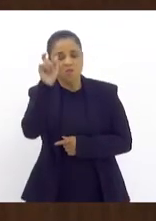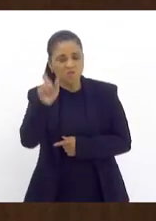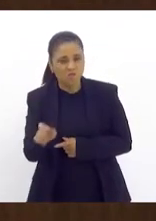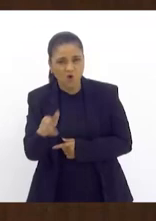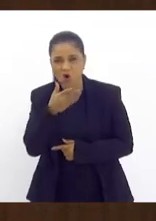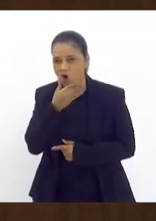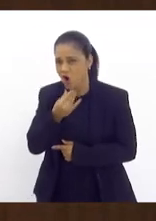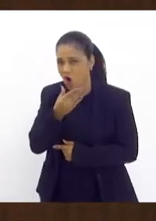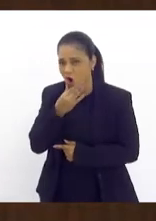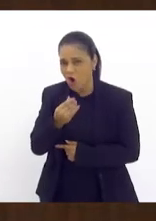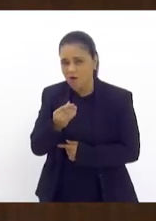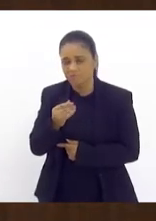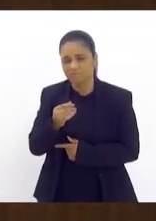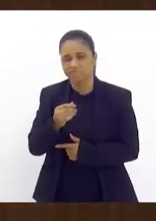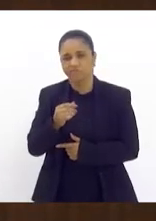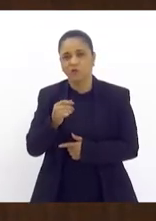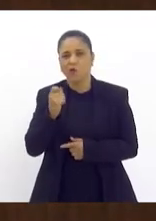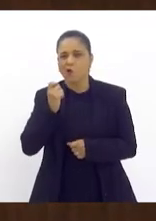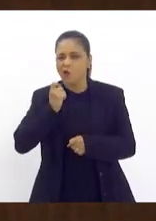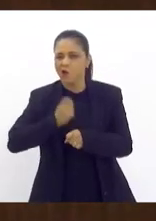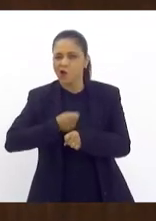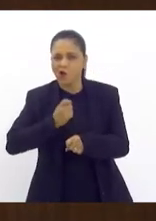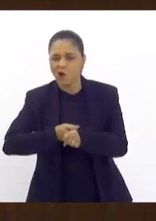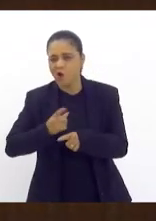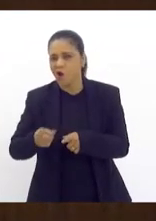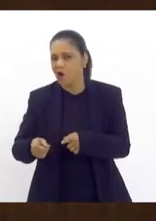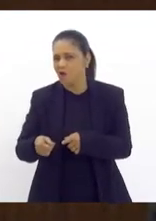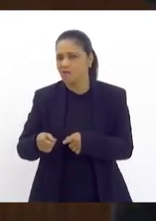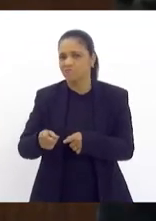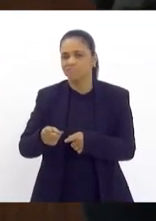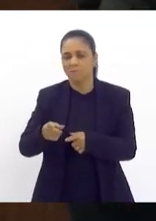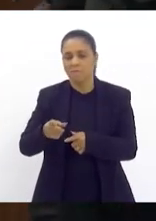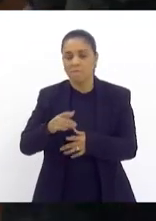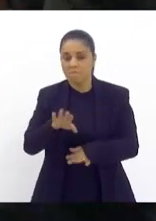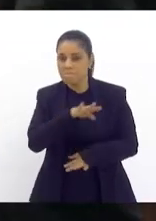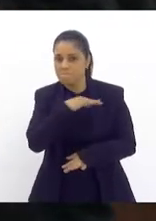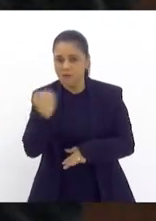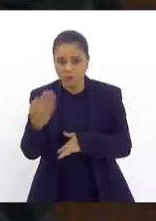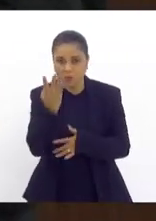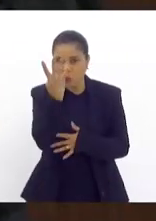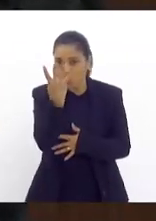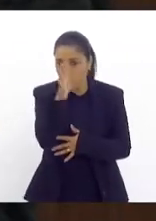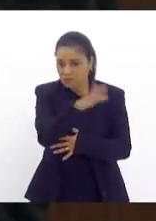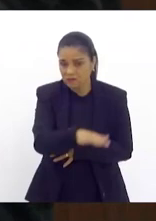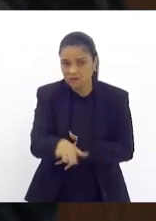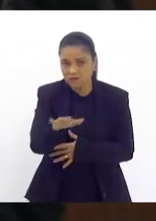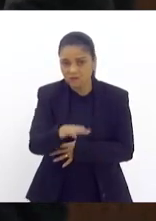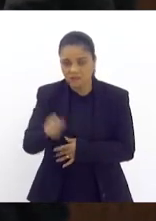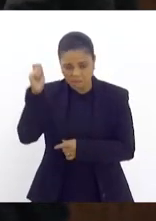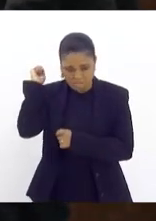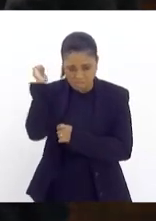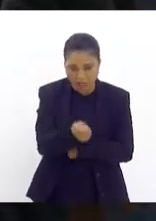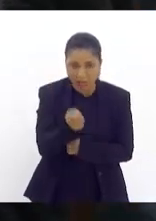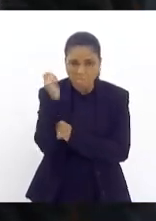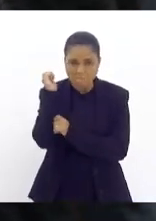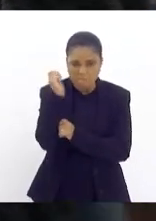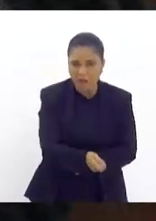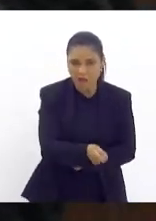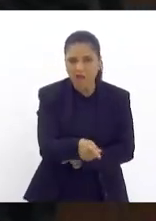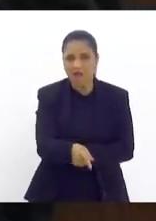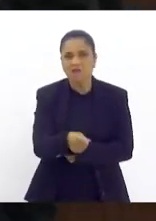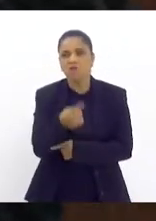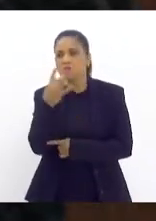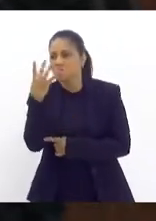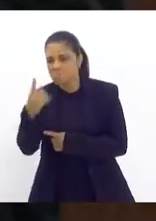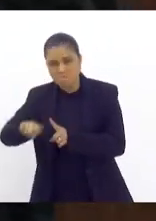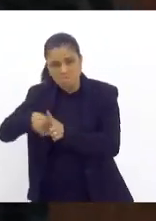de um canalha, que matou a machadada 4 crianças e deixou outras 4 feridas. E é